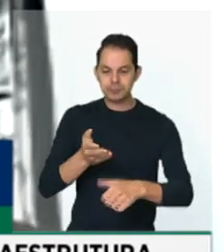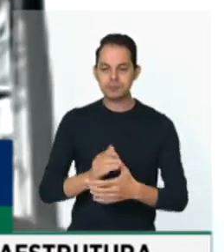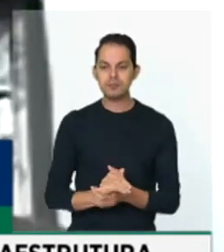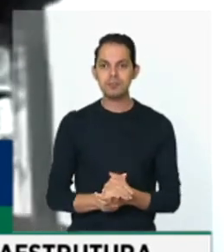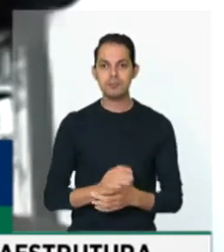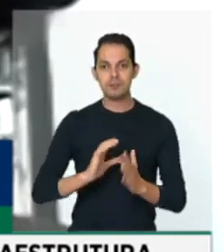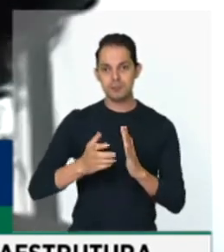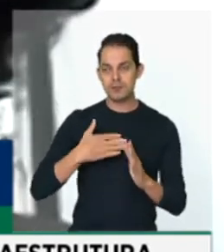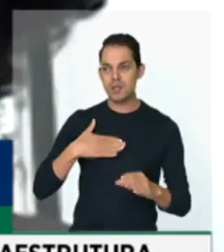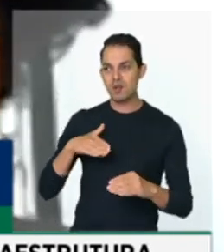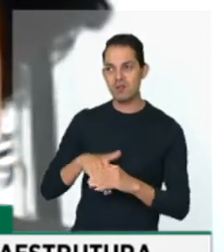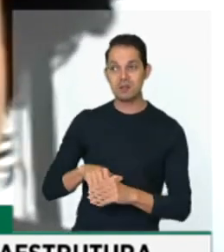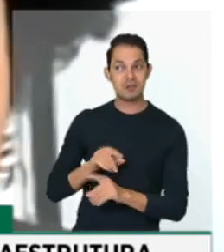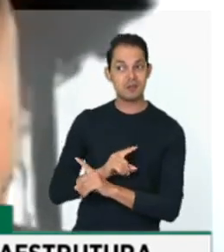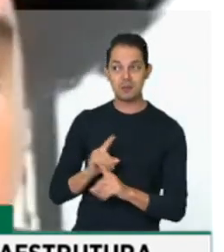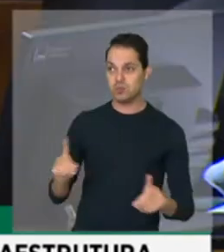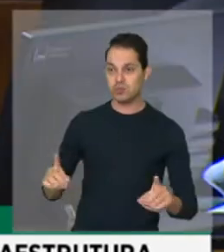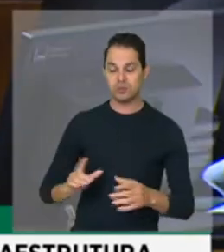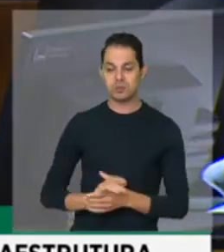não essa matéria.